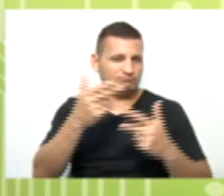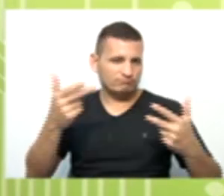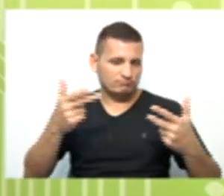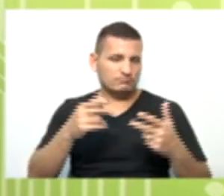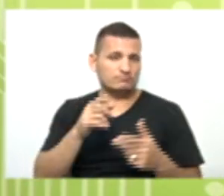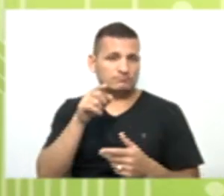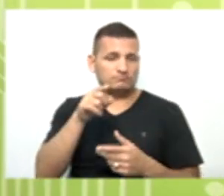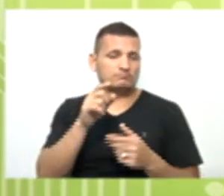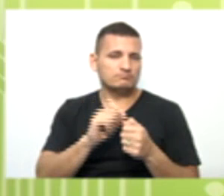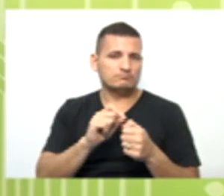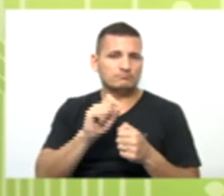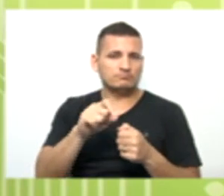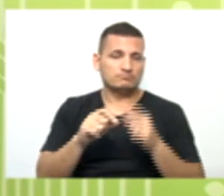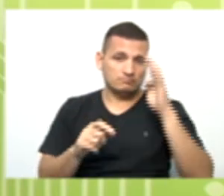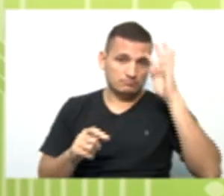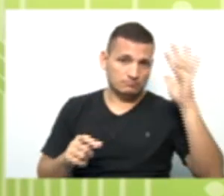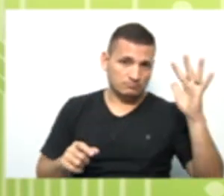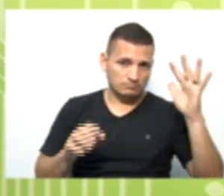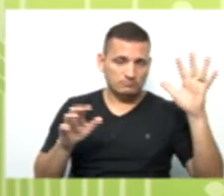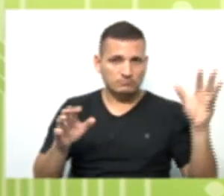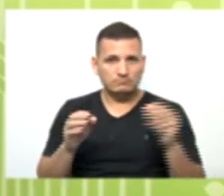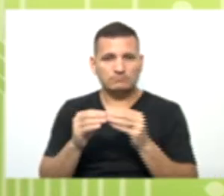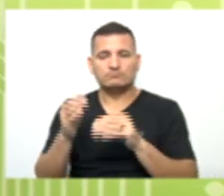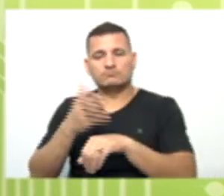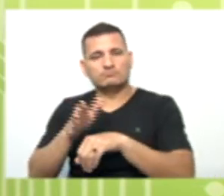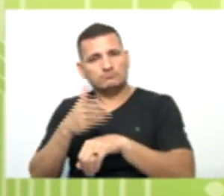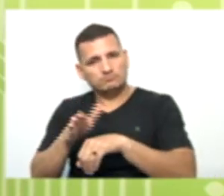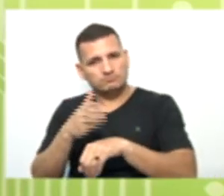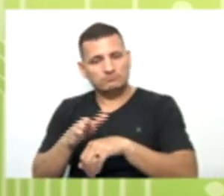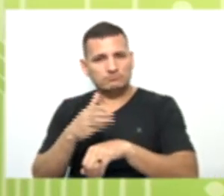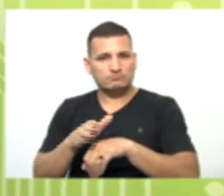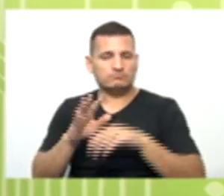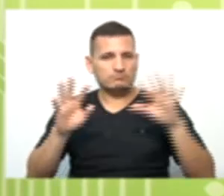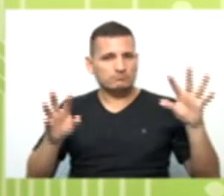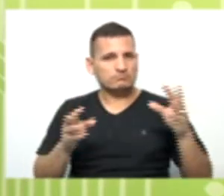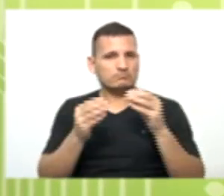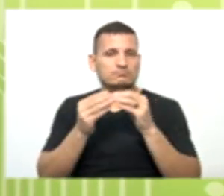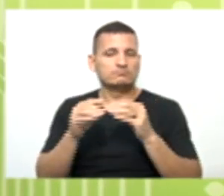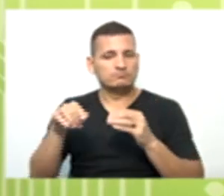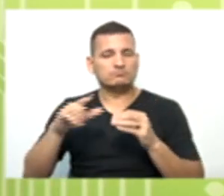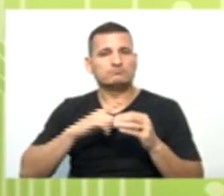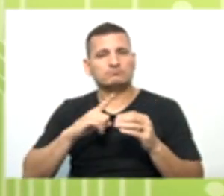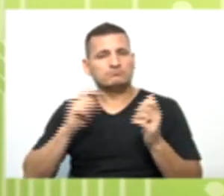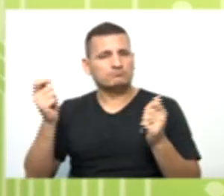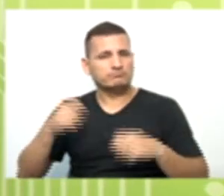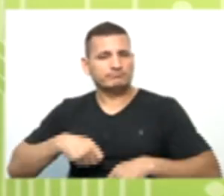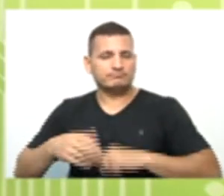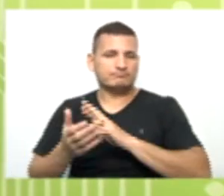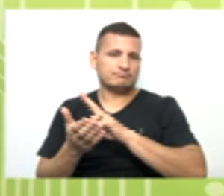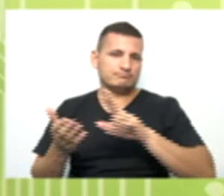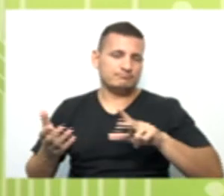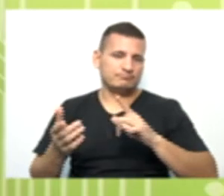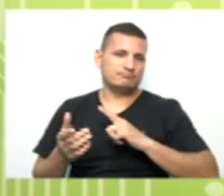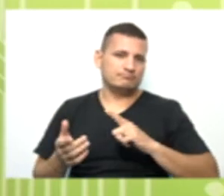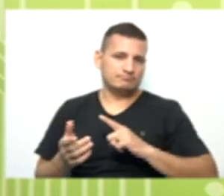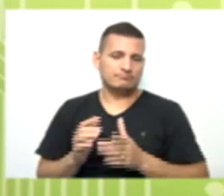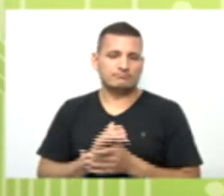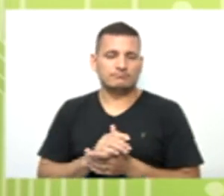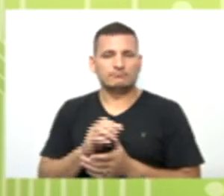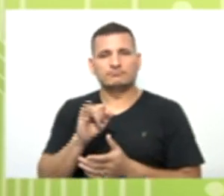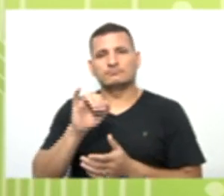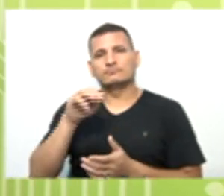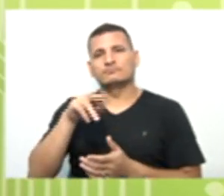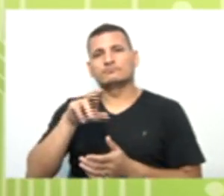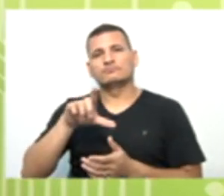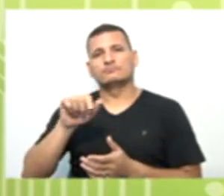fazer a relação teoria e prática. E aí, então, ela te dá várias possibilidades. Simulação é